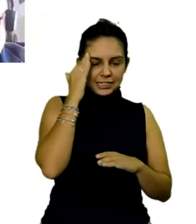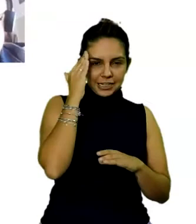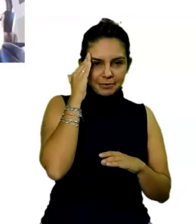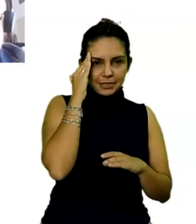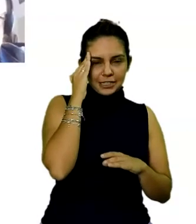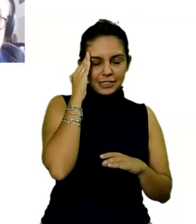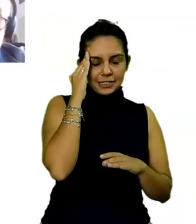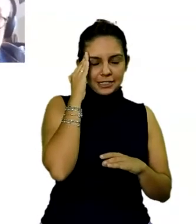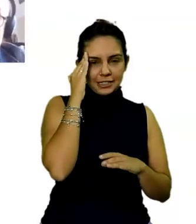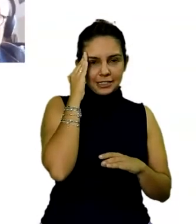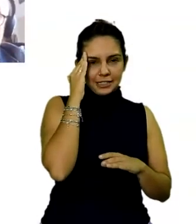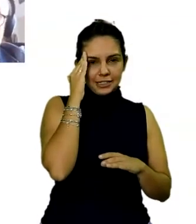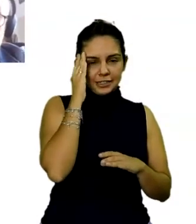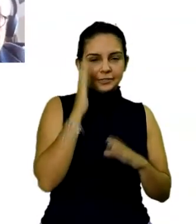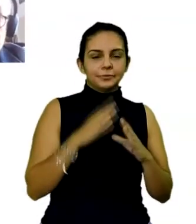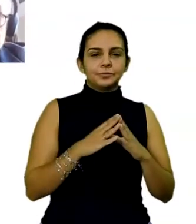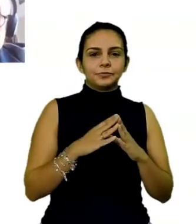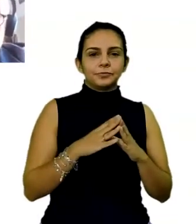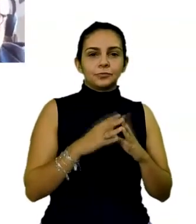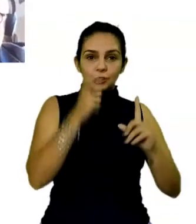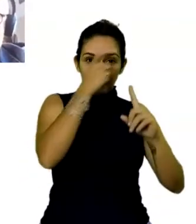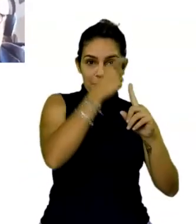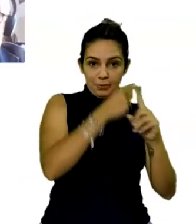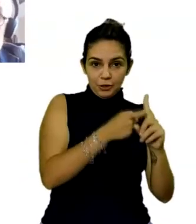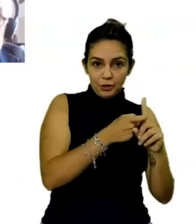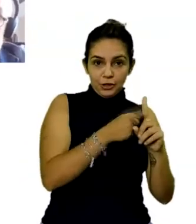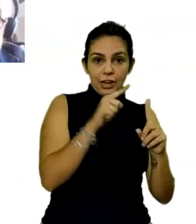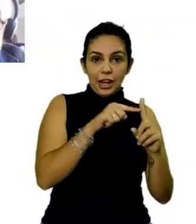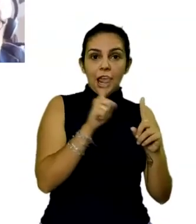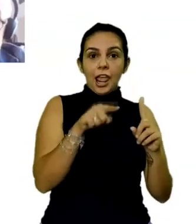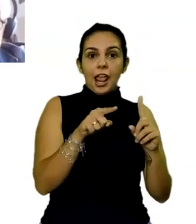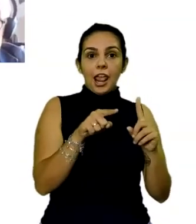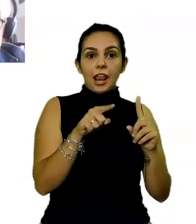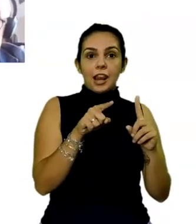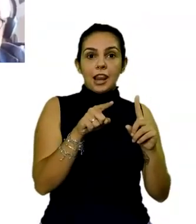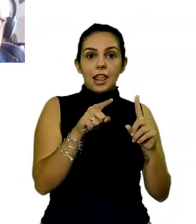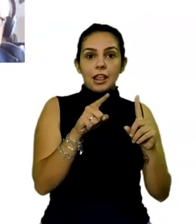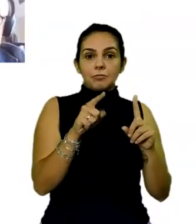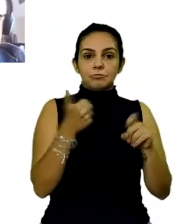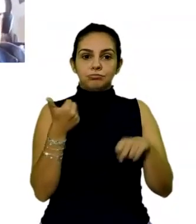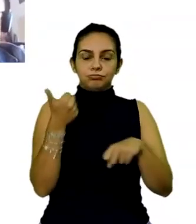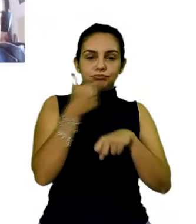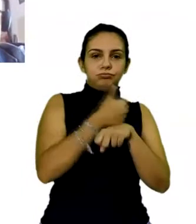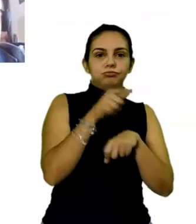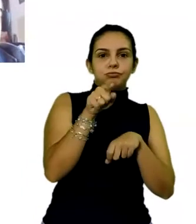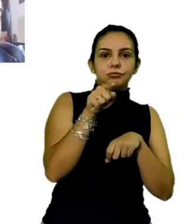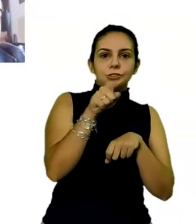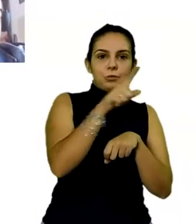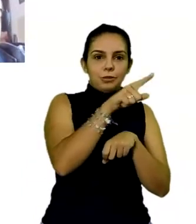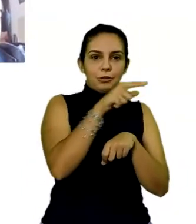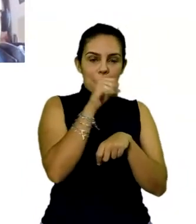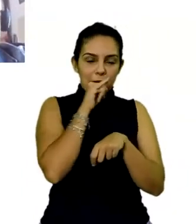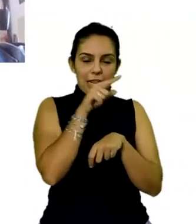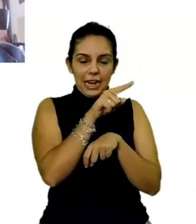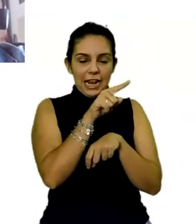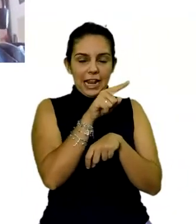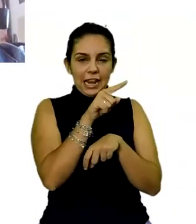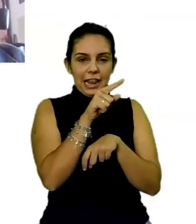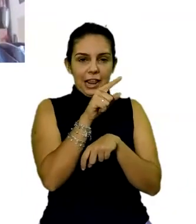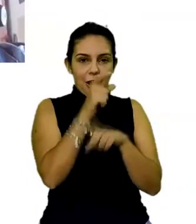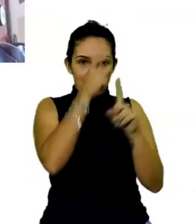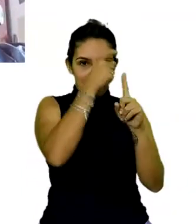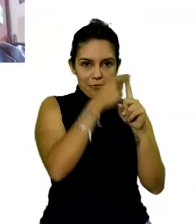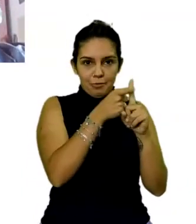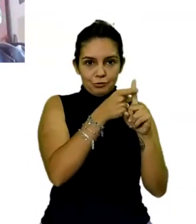sabido na literatura, né? O personagem, ele toma conta de você, sabe? E você, por exemplo, se eu mandar